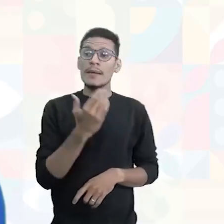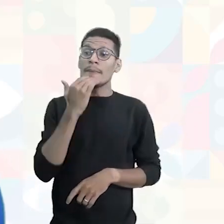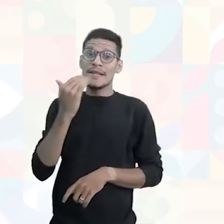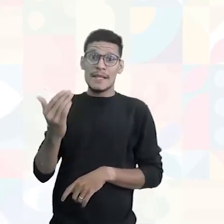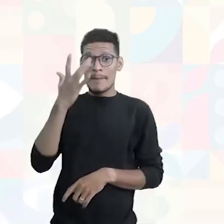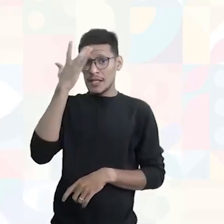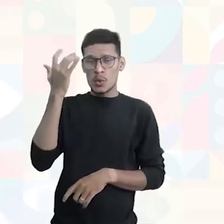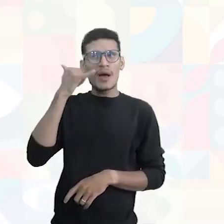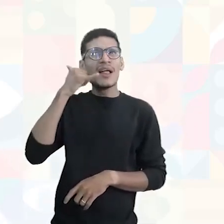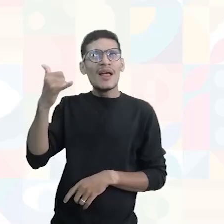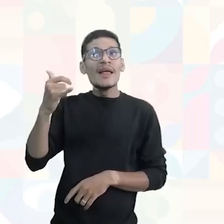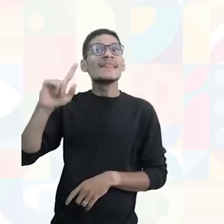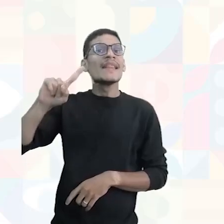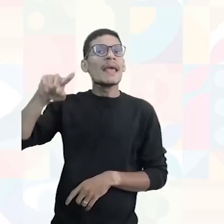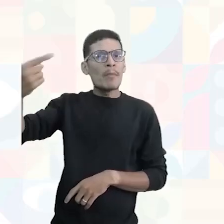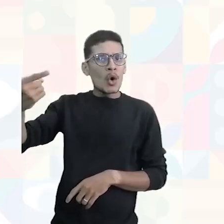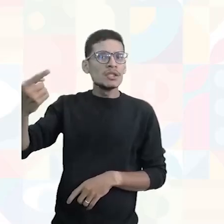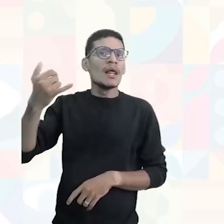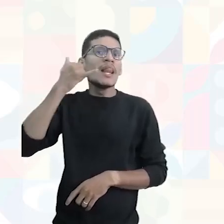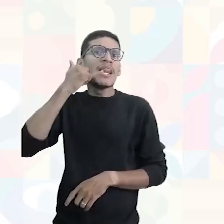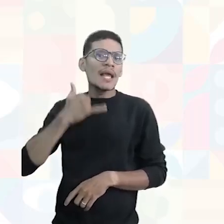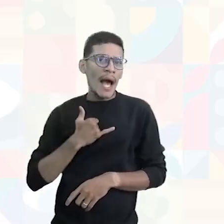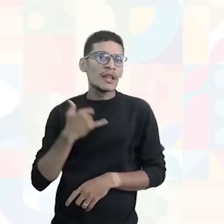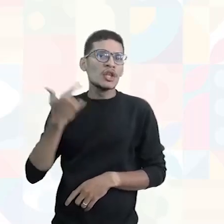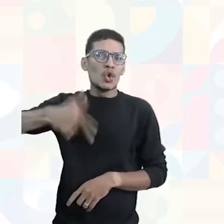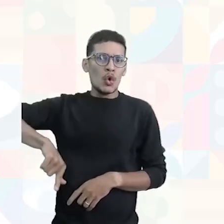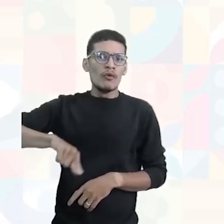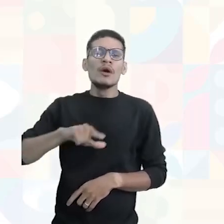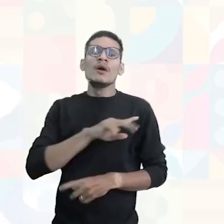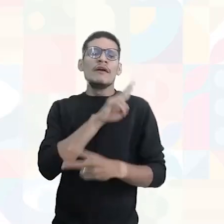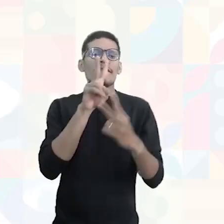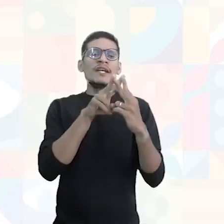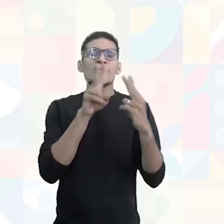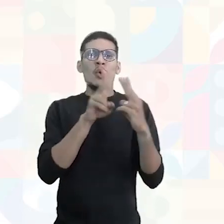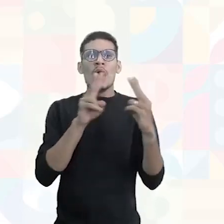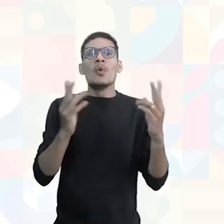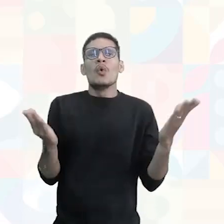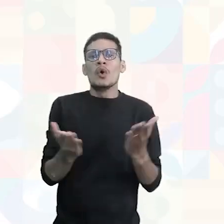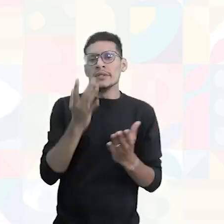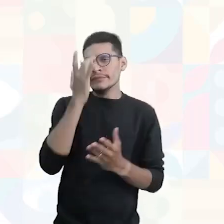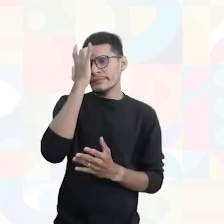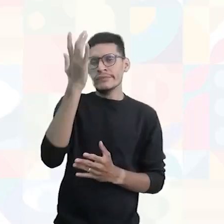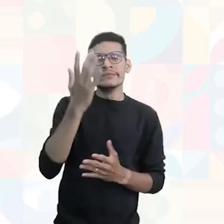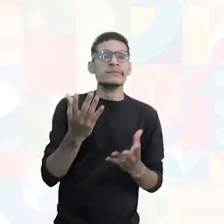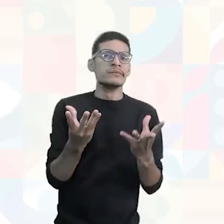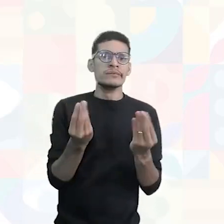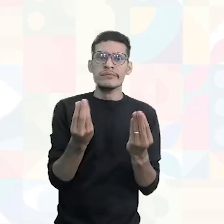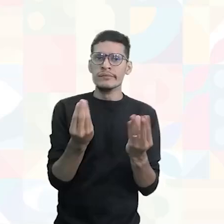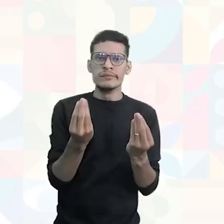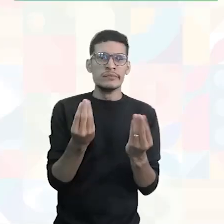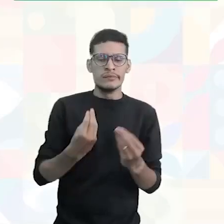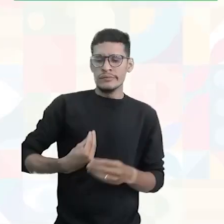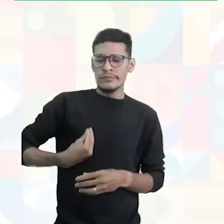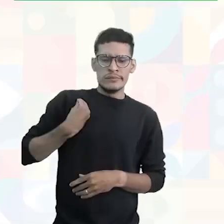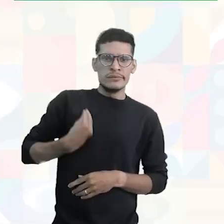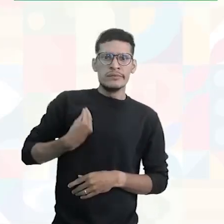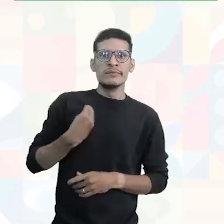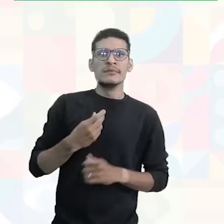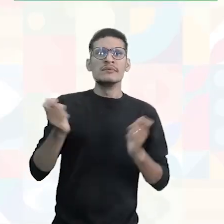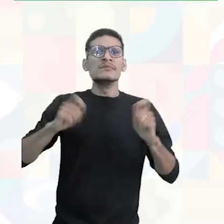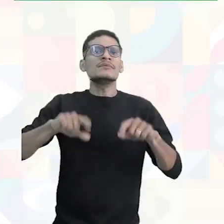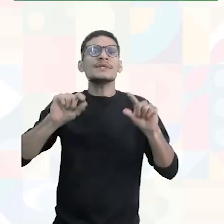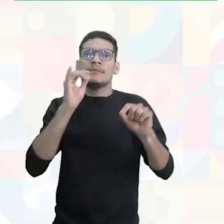ligue em seguida, né? O atendimento virtual, ele hoje facilita bastante a nossa vida, ele permite tanto que a